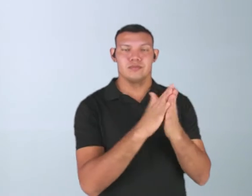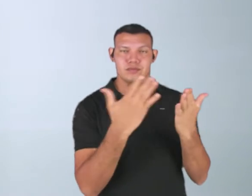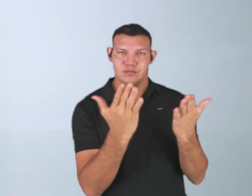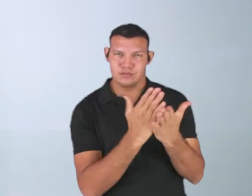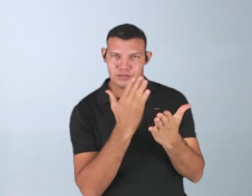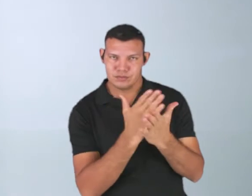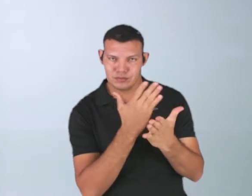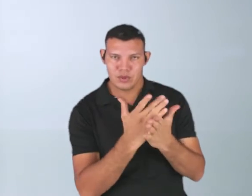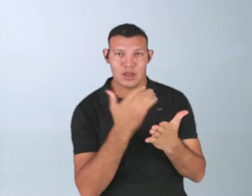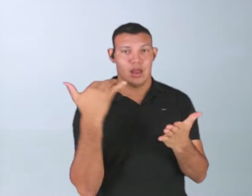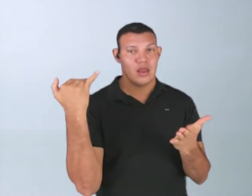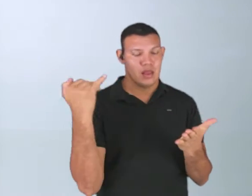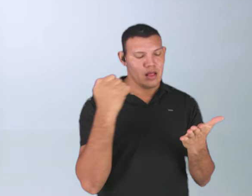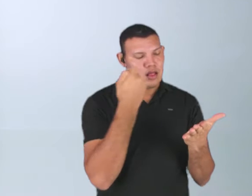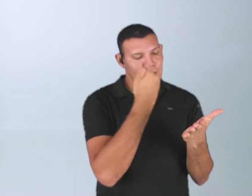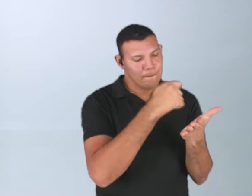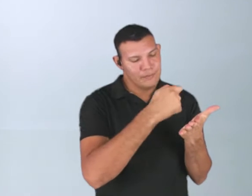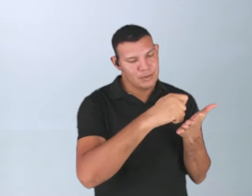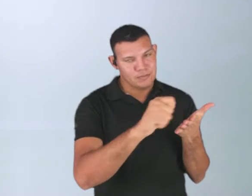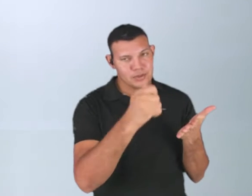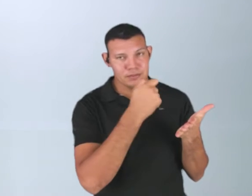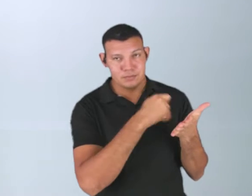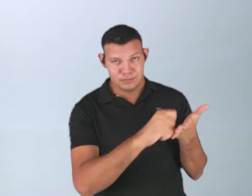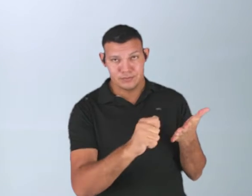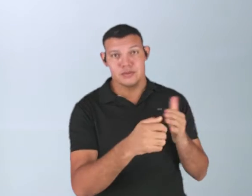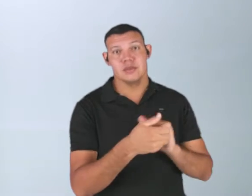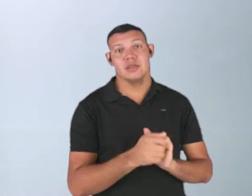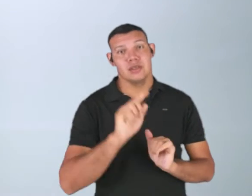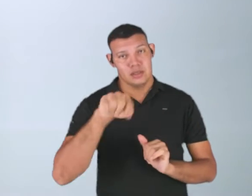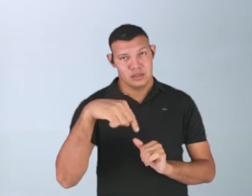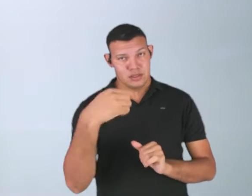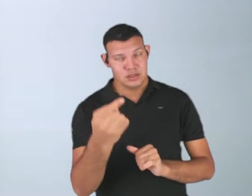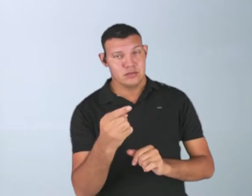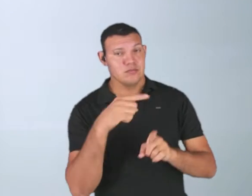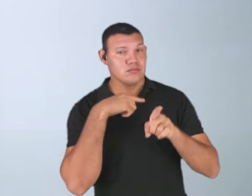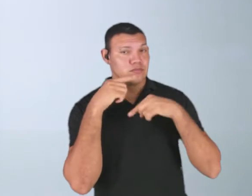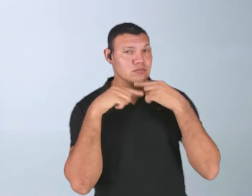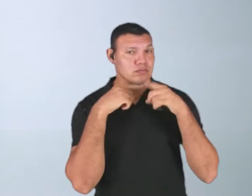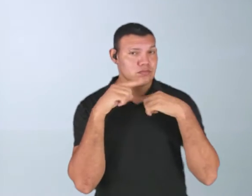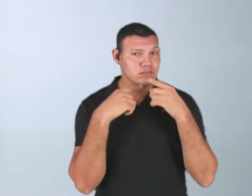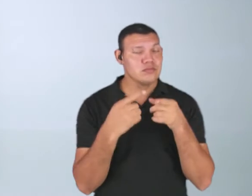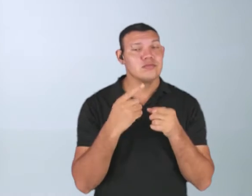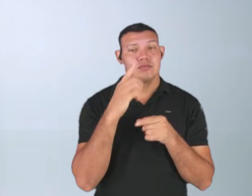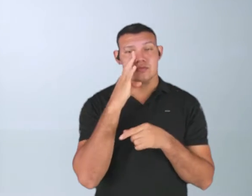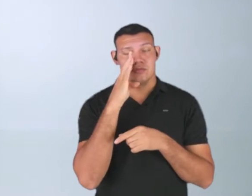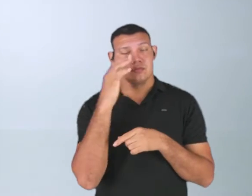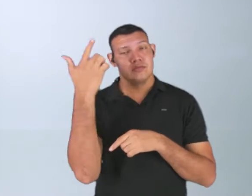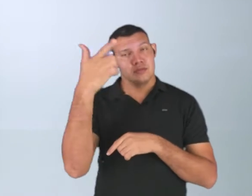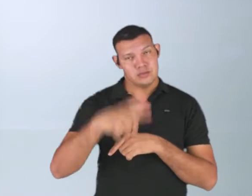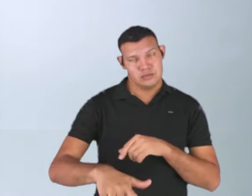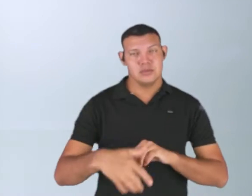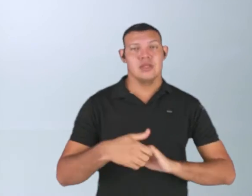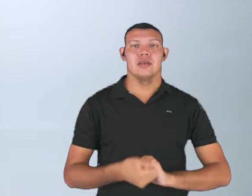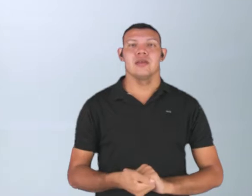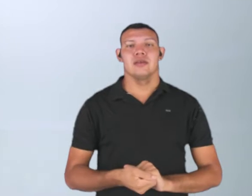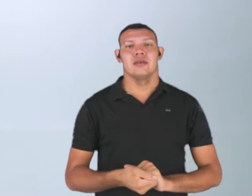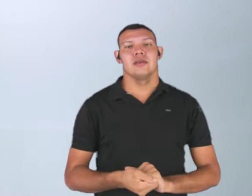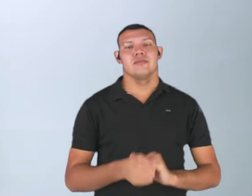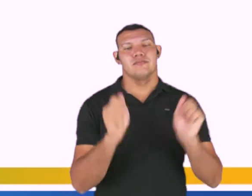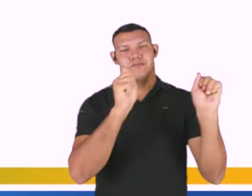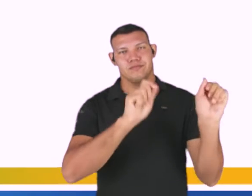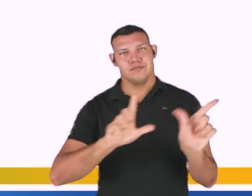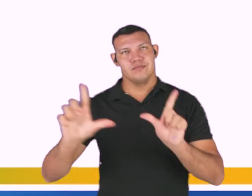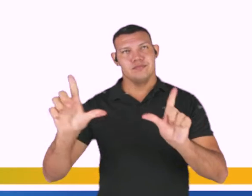caneta, façam as suas anotações e depois tire as suas dúvidas revendo essa aula mais uma vez. Acompanhe o